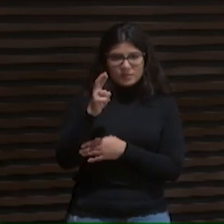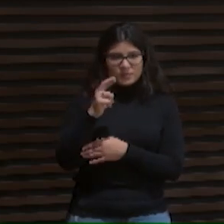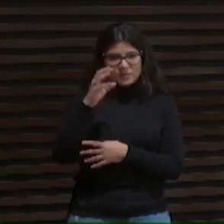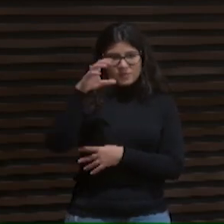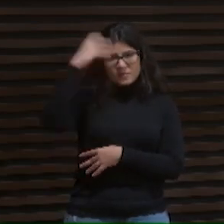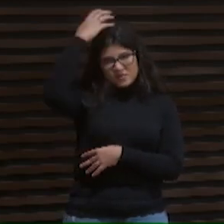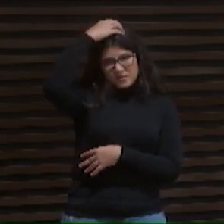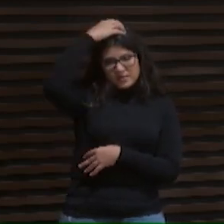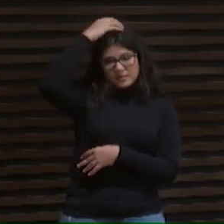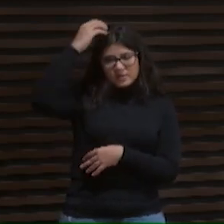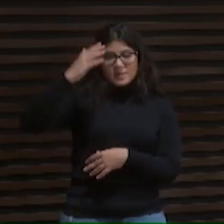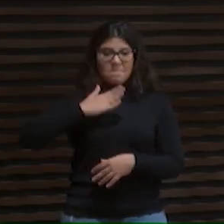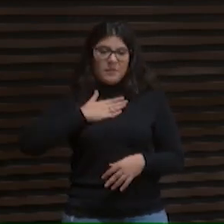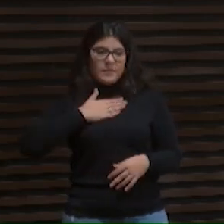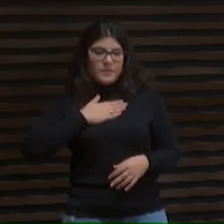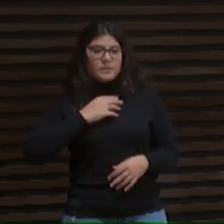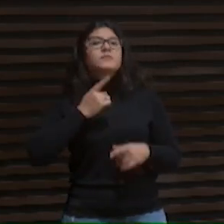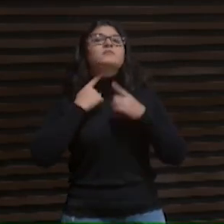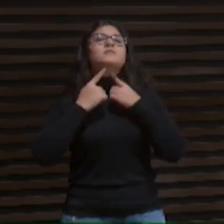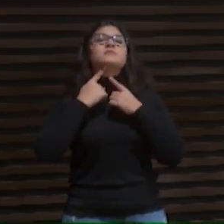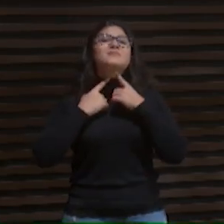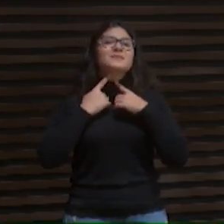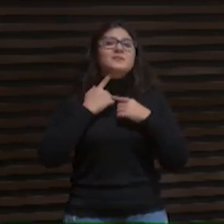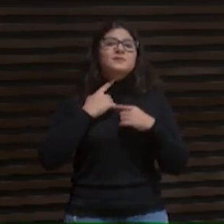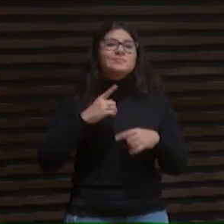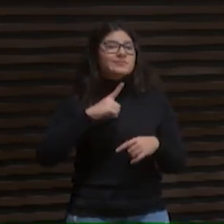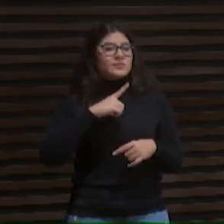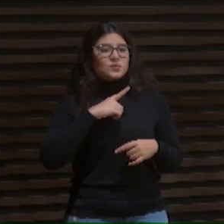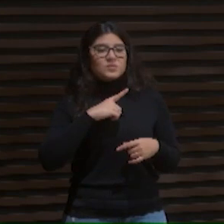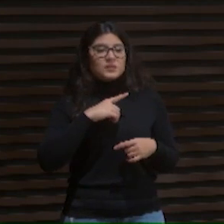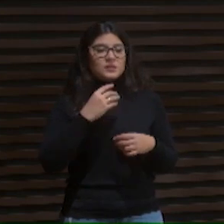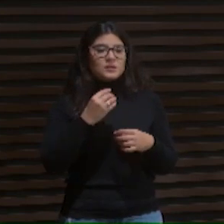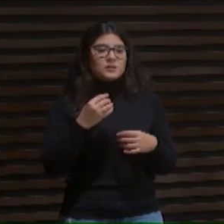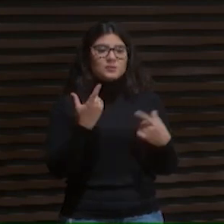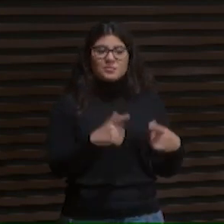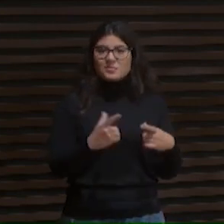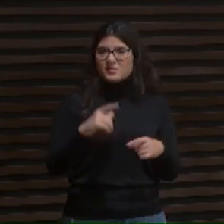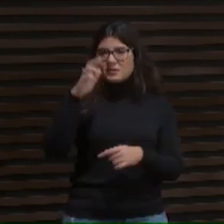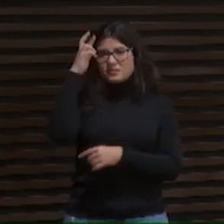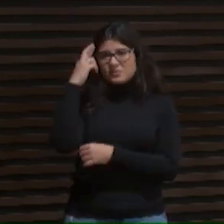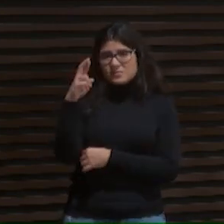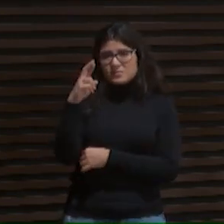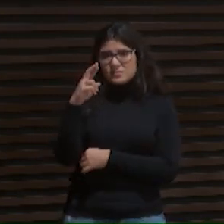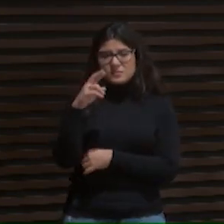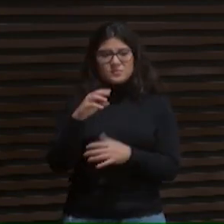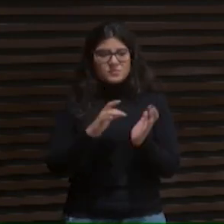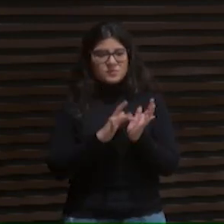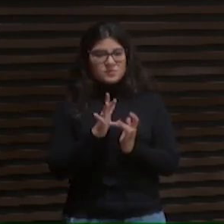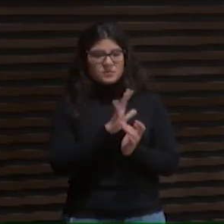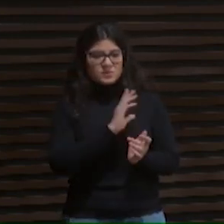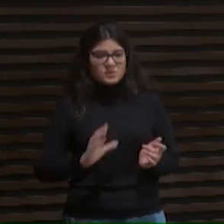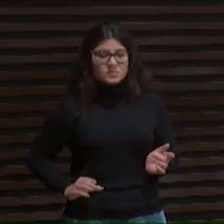reina a minha vontade. Não há espaço para o senhorio de Jesus Cristo. Enquanto a vida